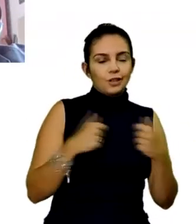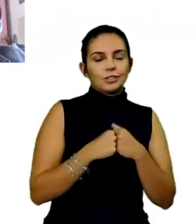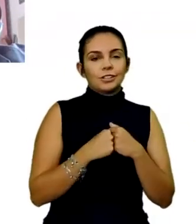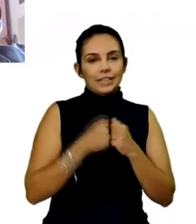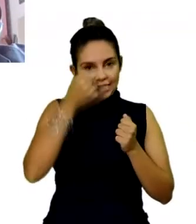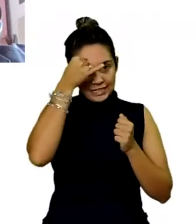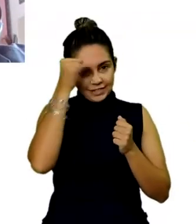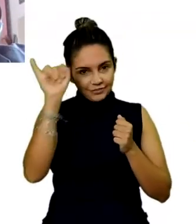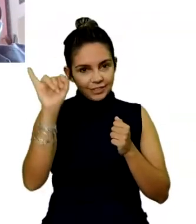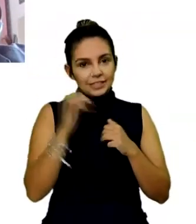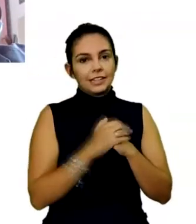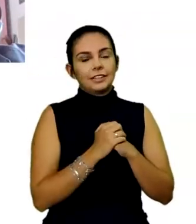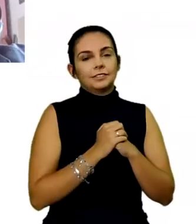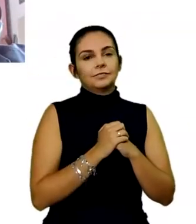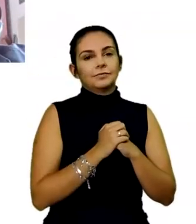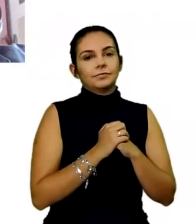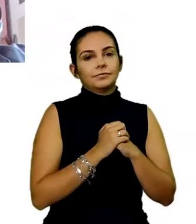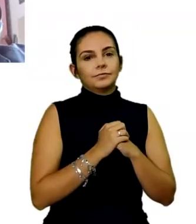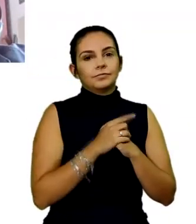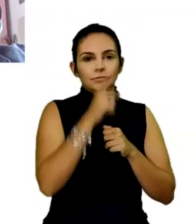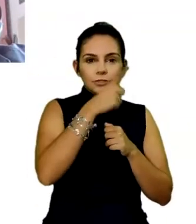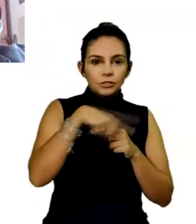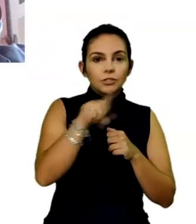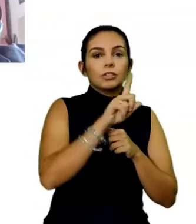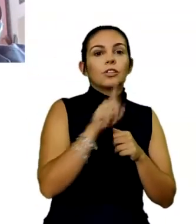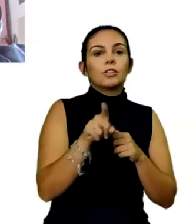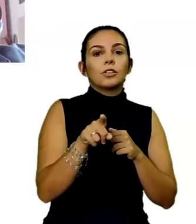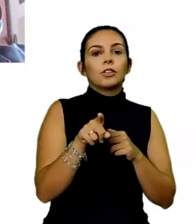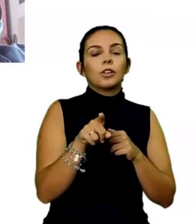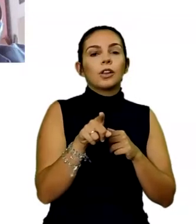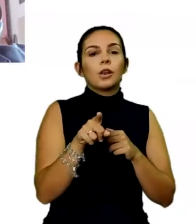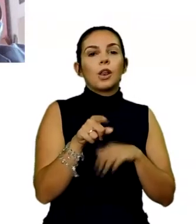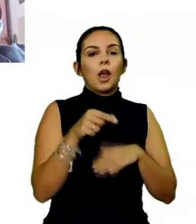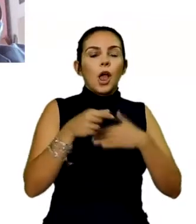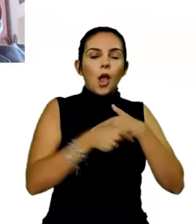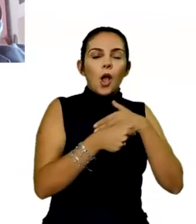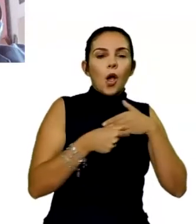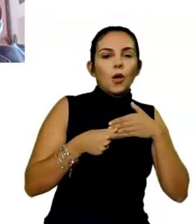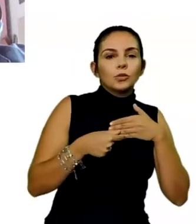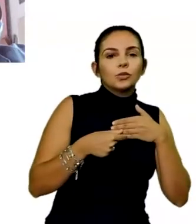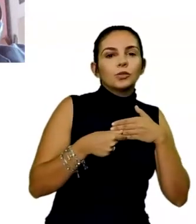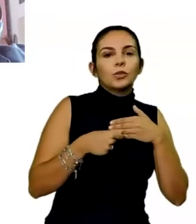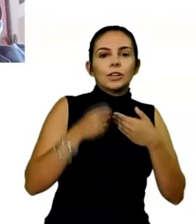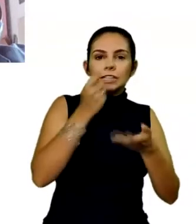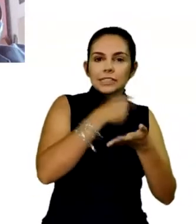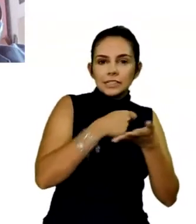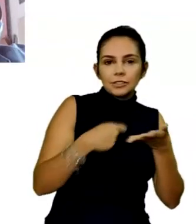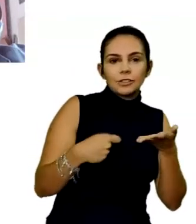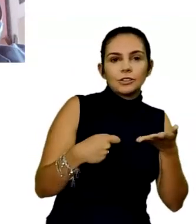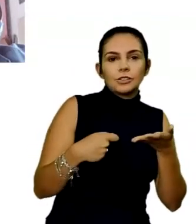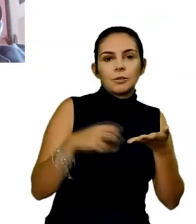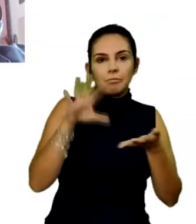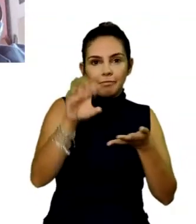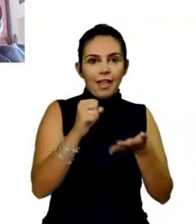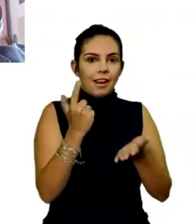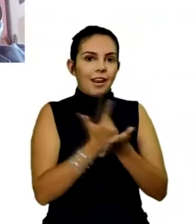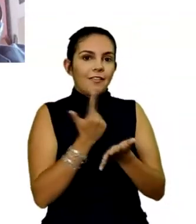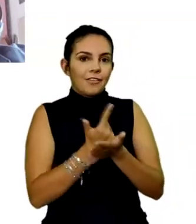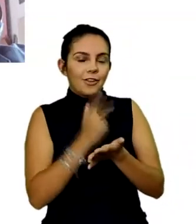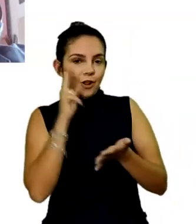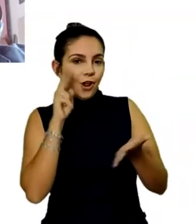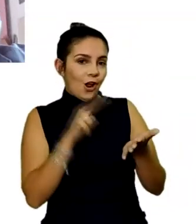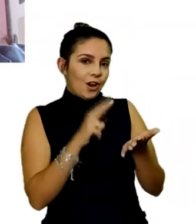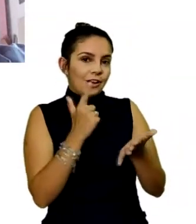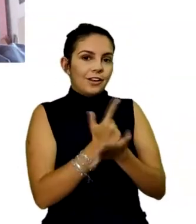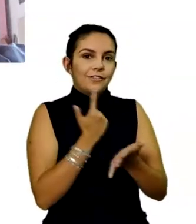de evitar aquela questão do autor. Às vezes o escritor pega o livro e